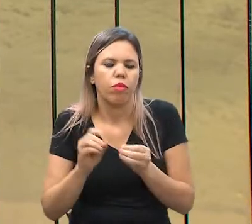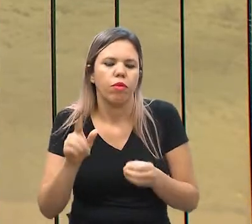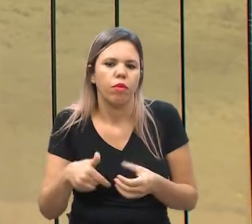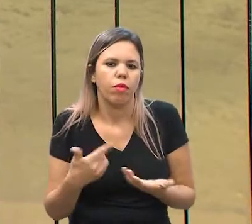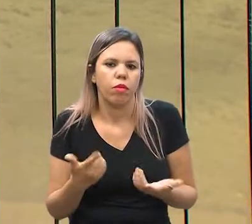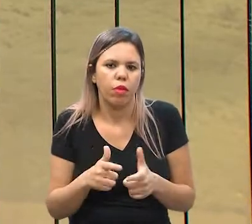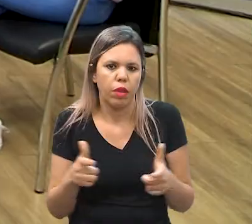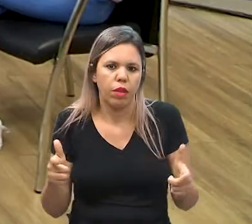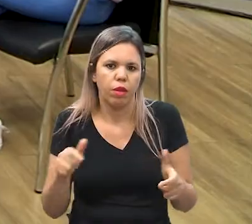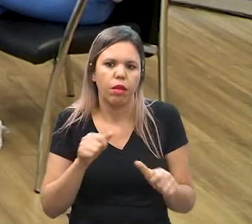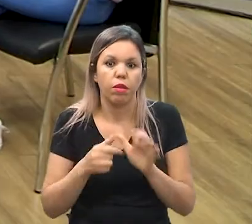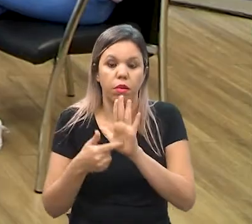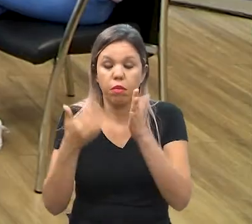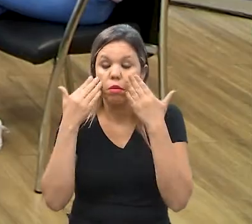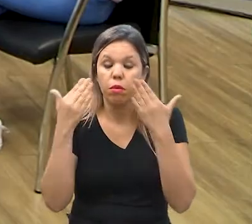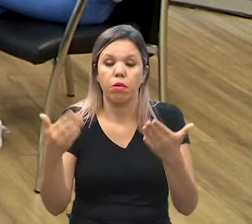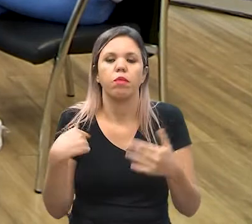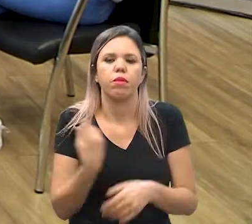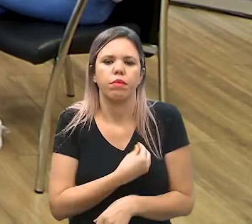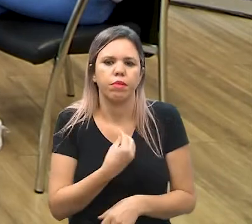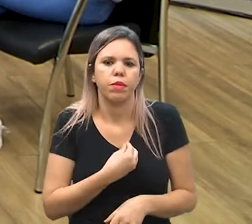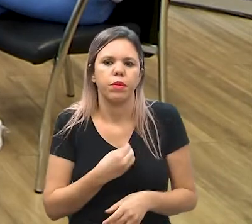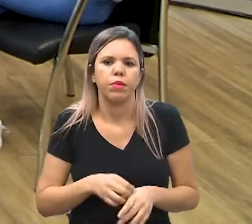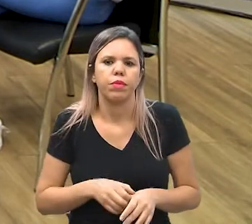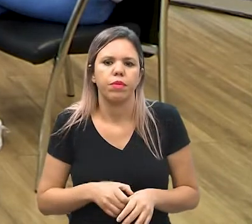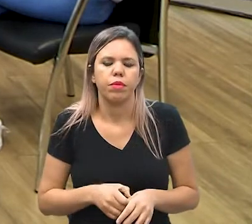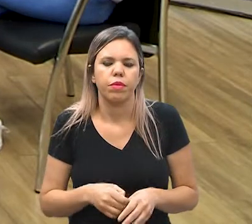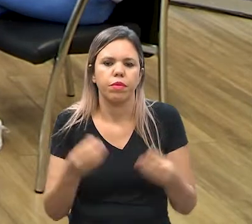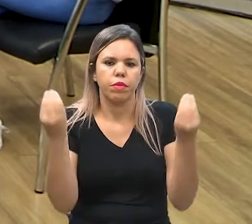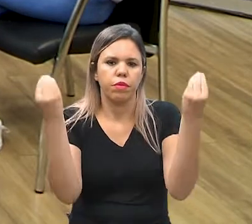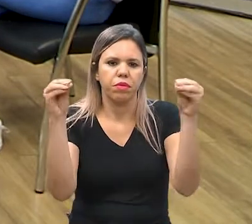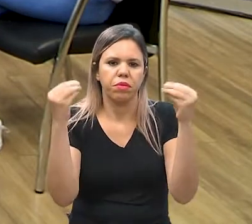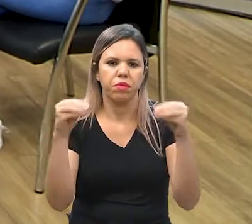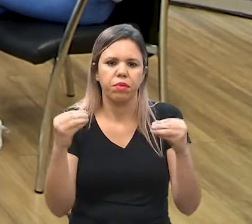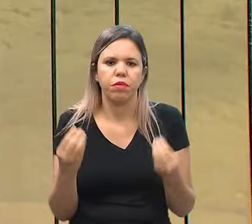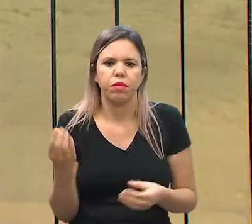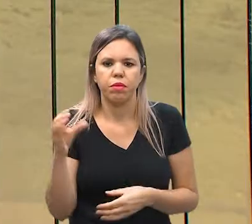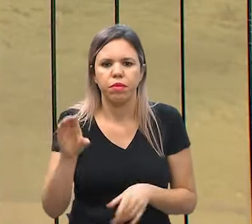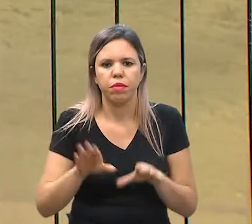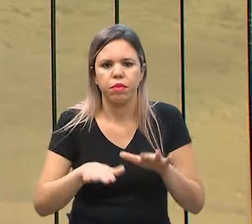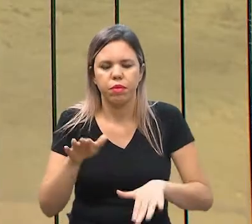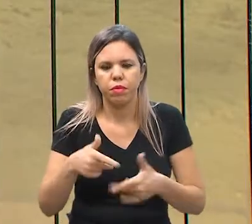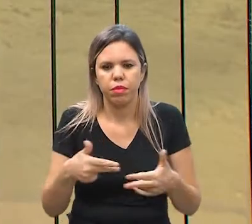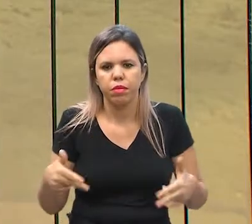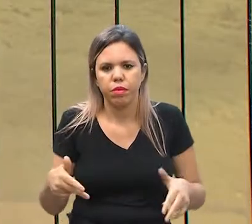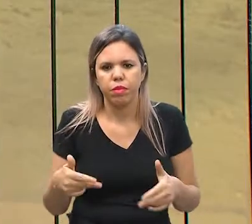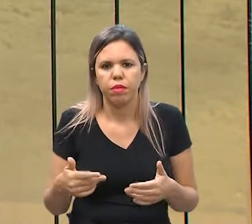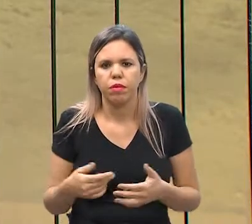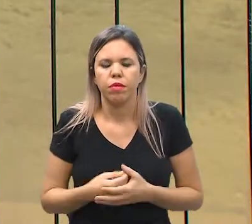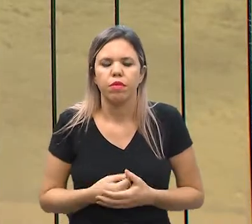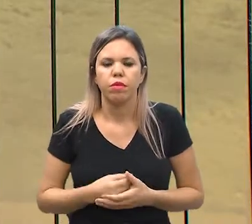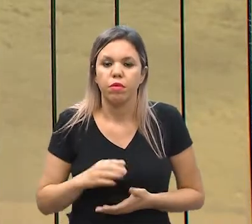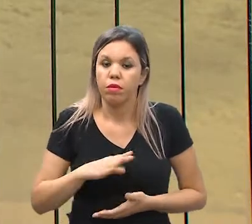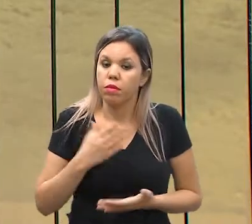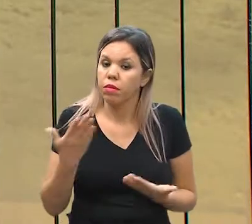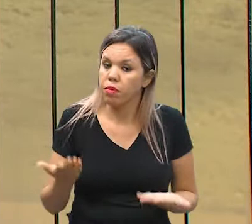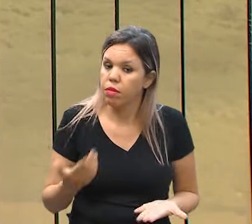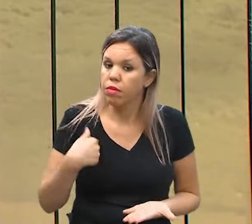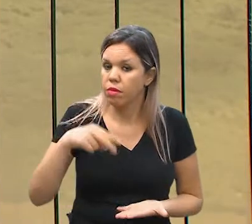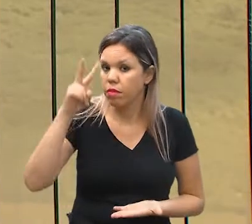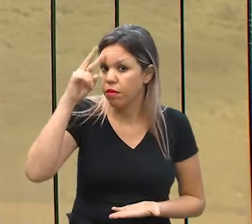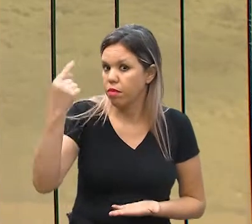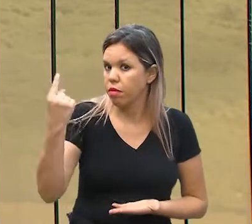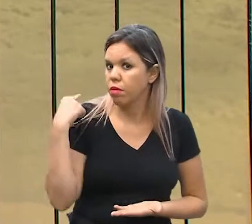fazer isso, né? Uma grande exposição que a gente faz na nossa vida, a gente coloca ali muitas vezes de peito aberto, mas eu